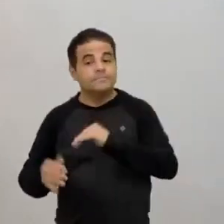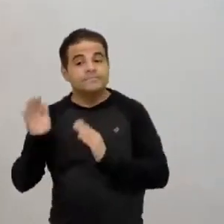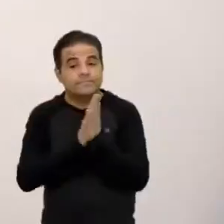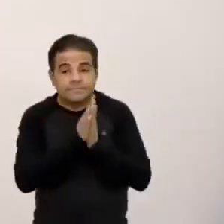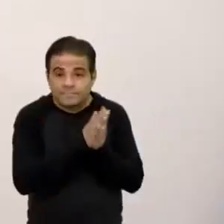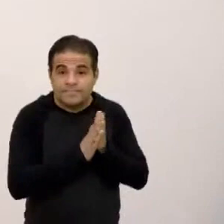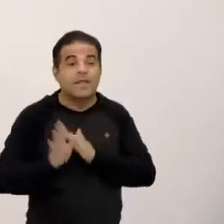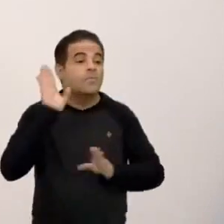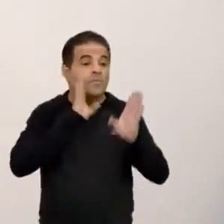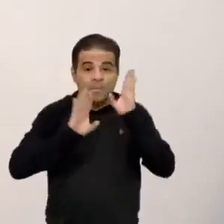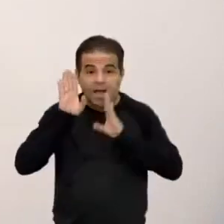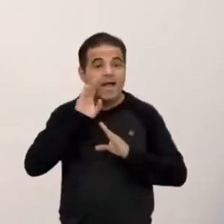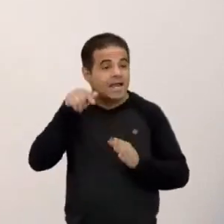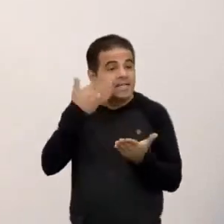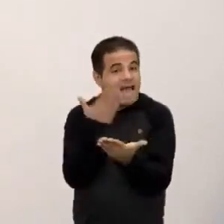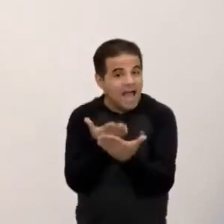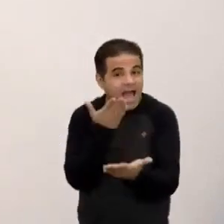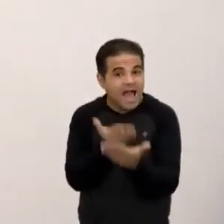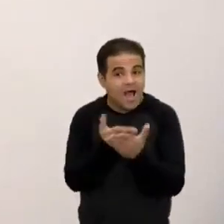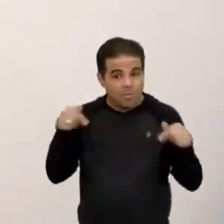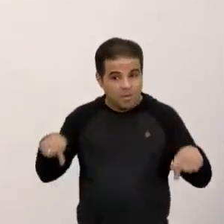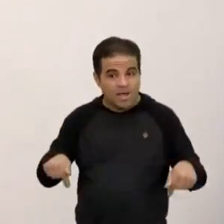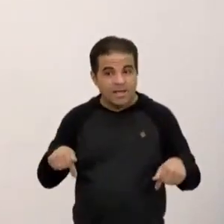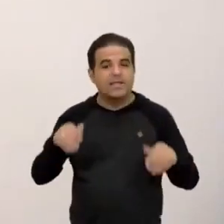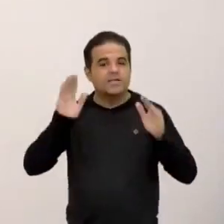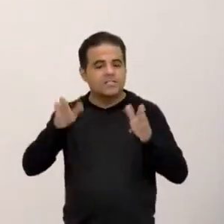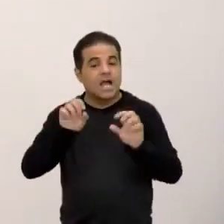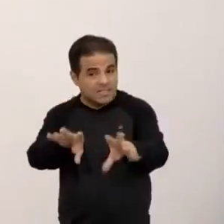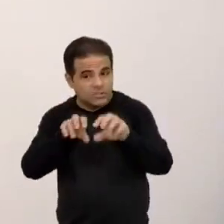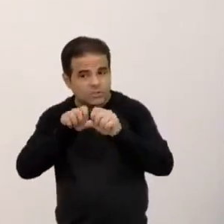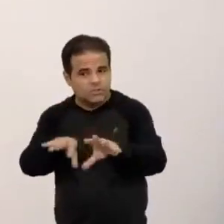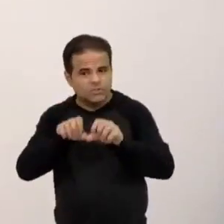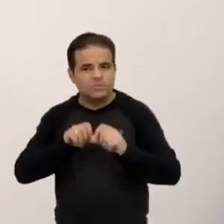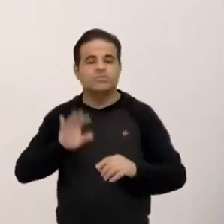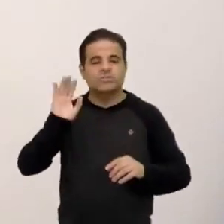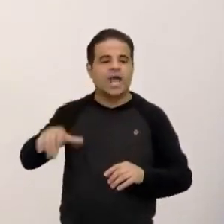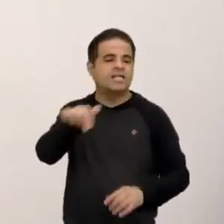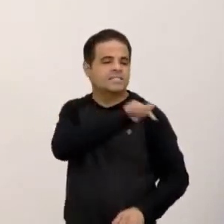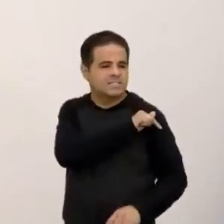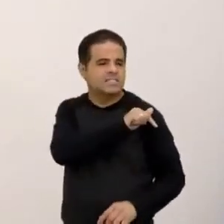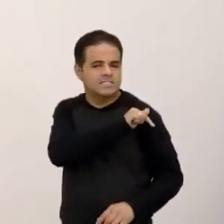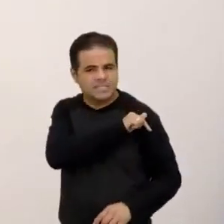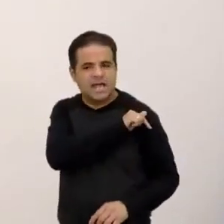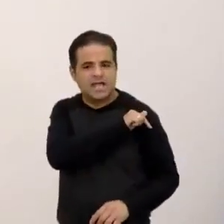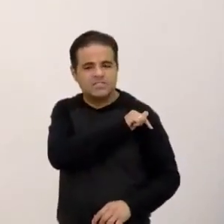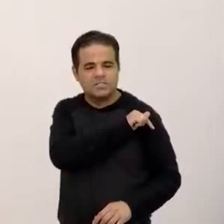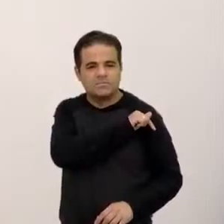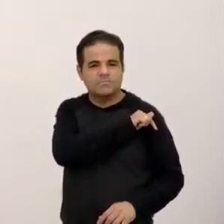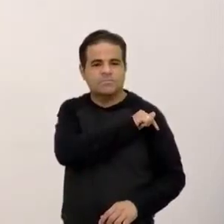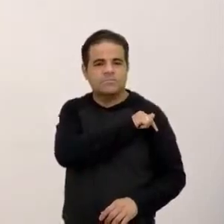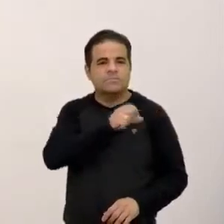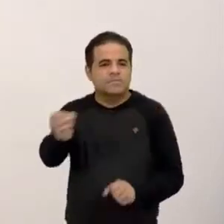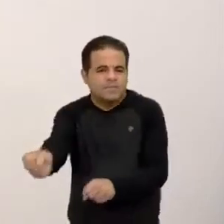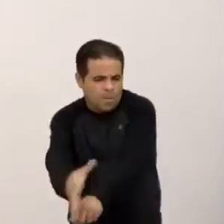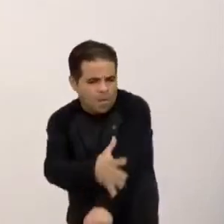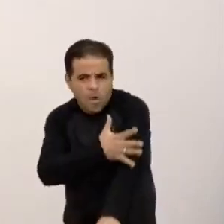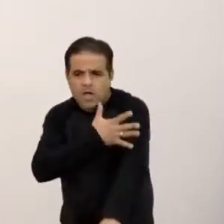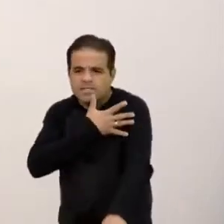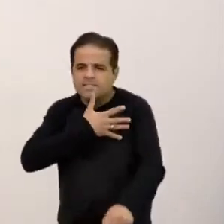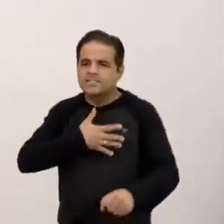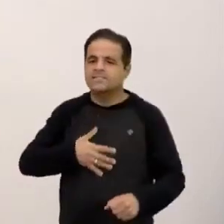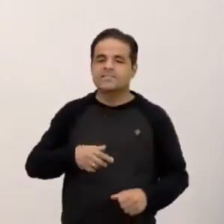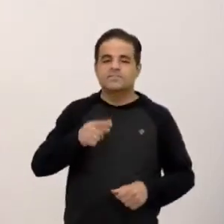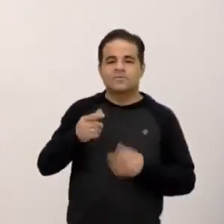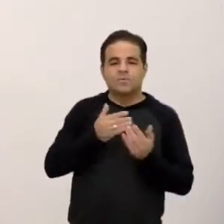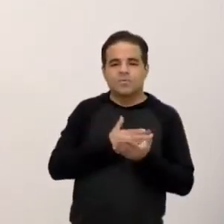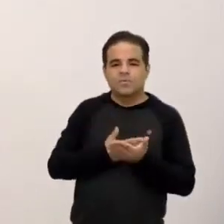mas é muito bacana. Essa aula a gente já ministrou hoje para o 7º ano. E dá uma emoção enorme quando esse